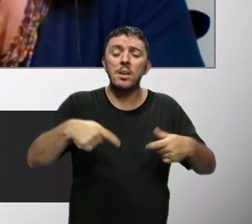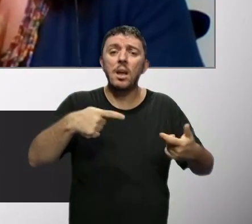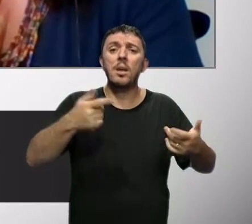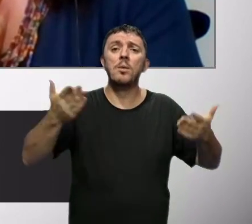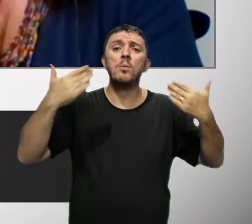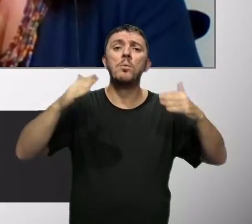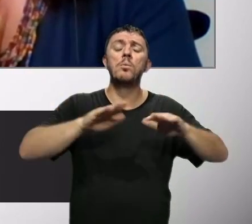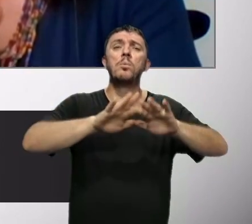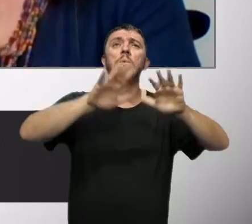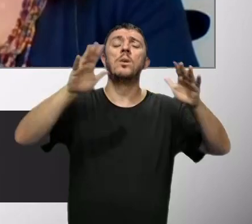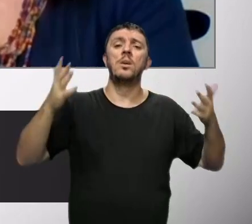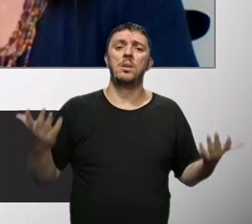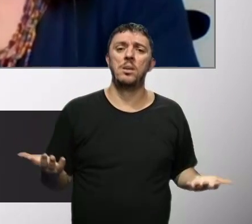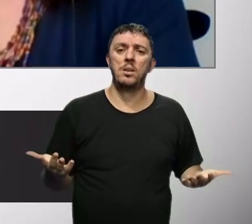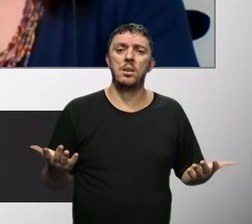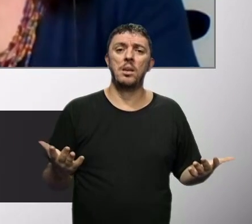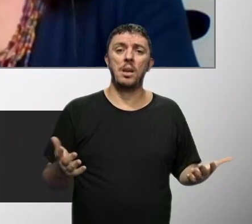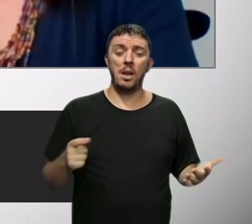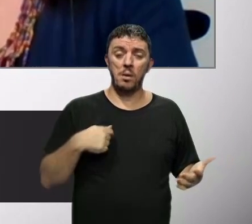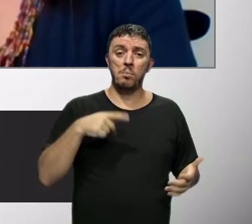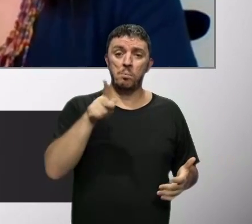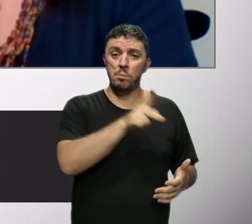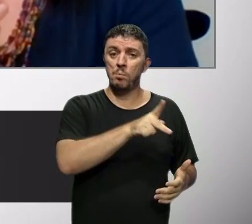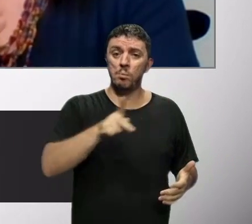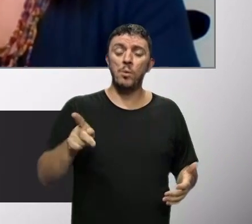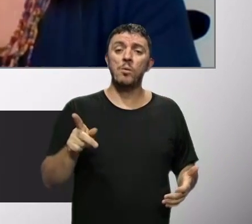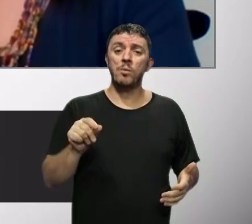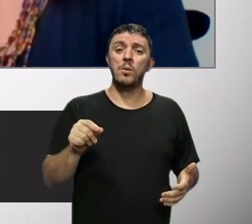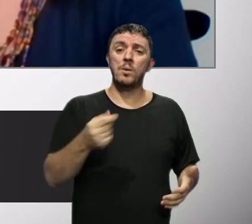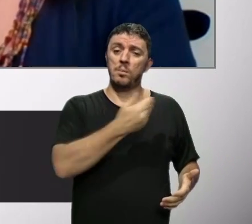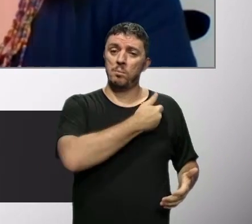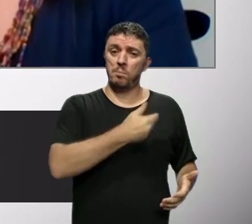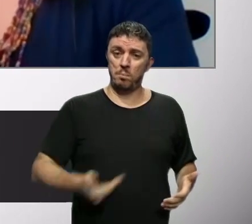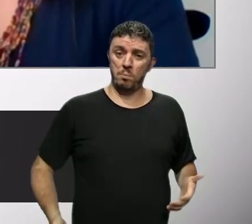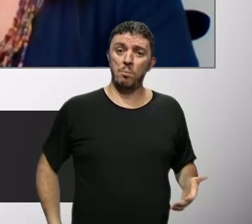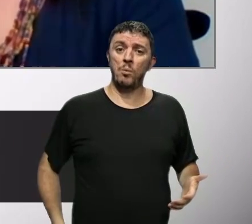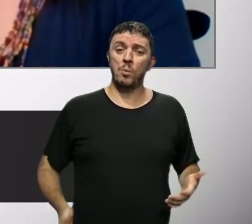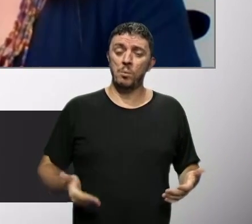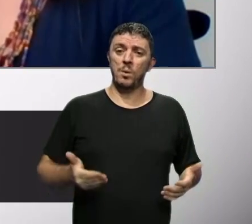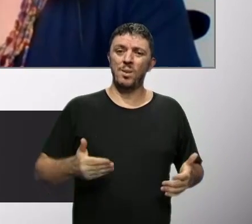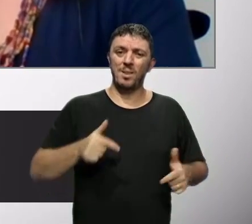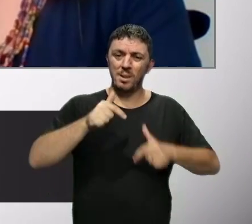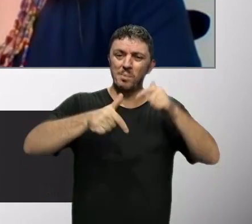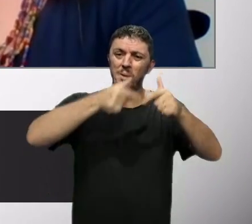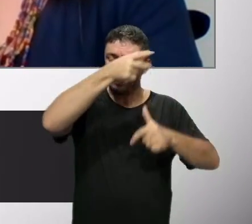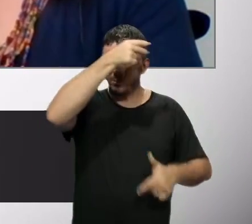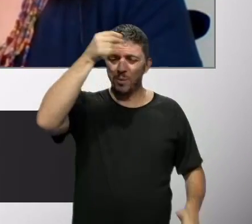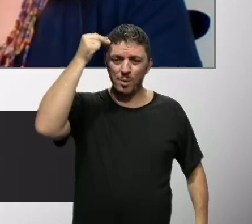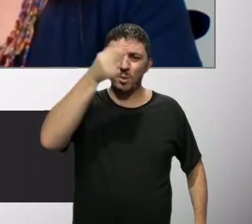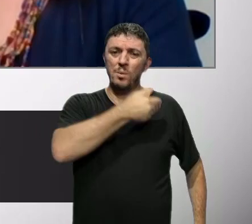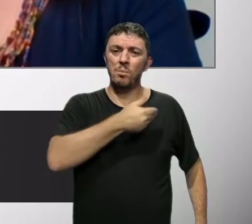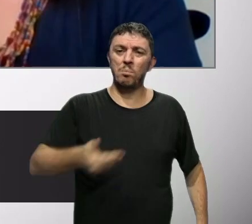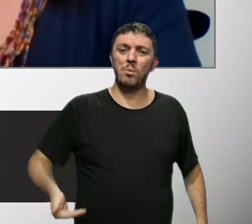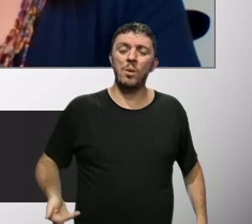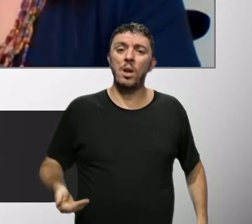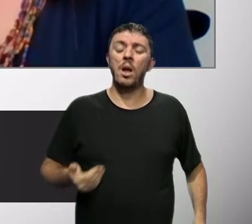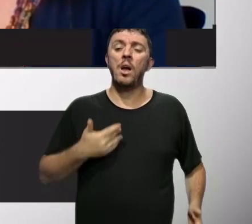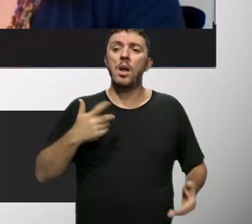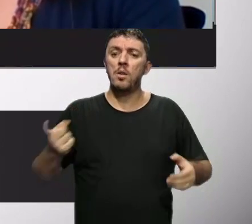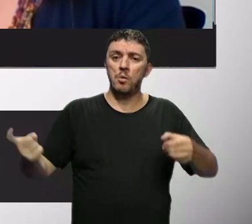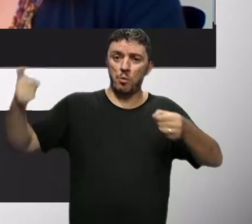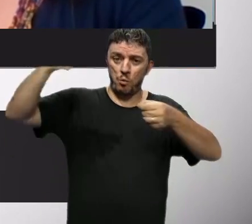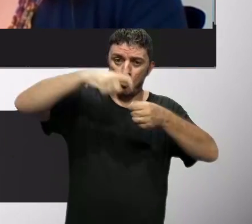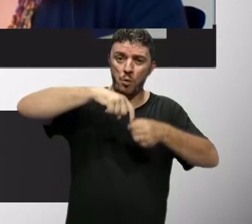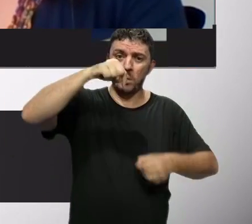professora da rede pública e quando eu voltei, eu me senti ainda mais motivada a fazer